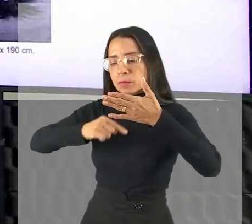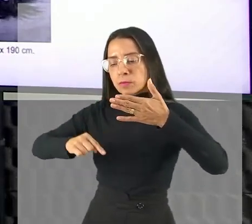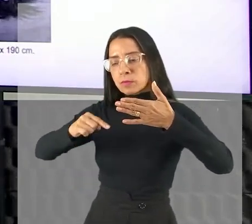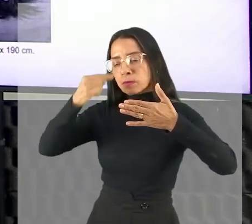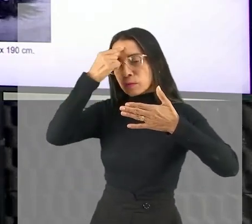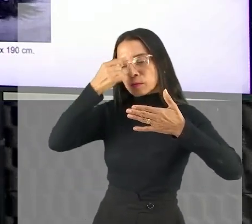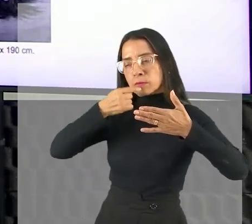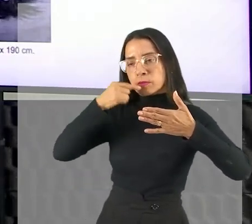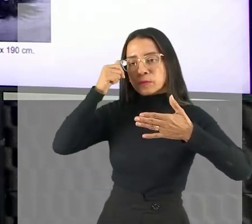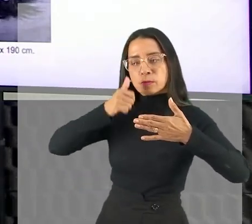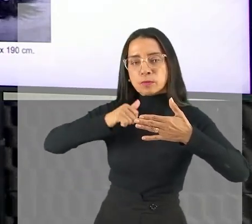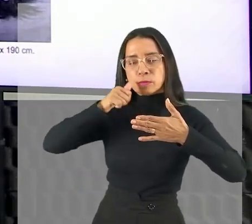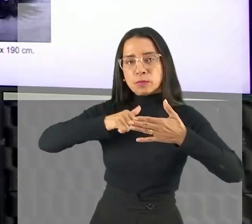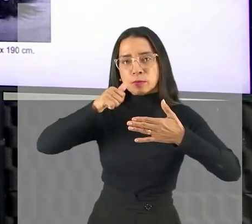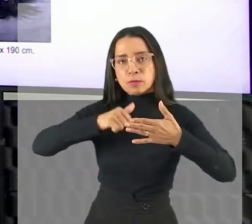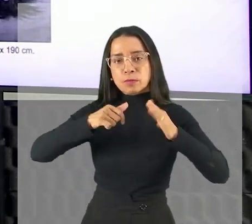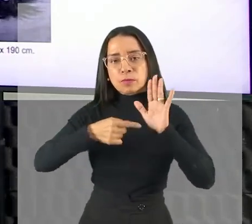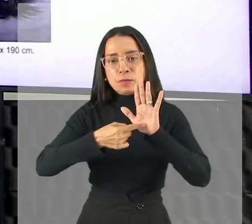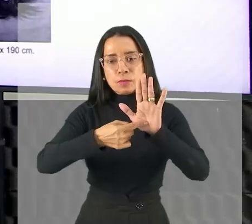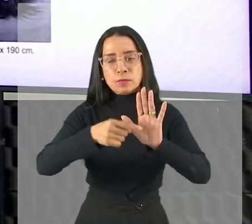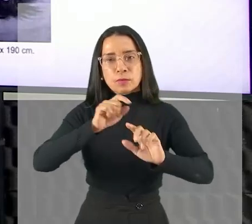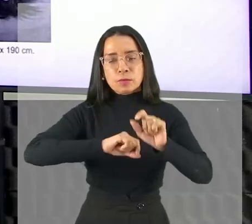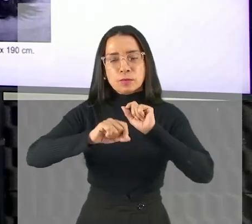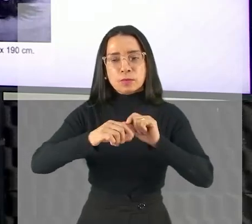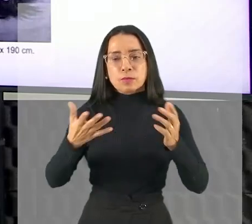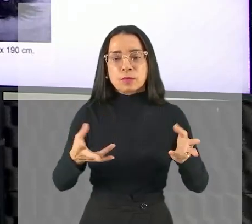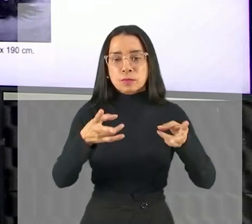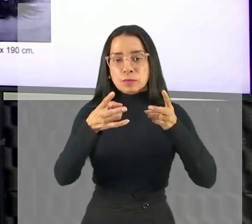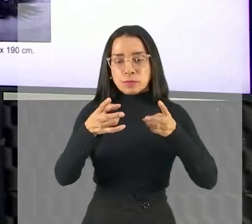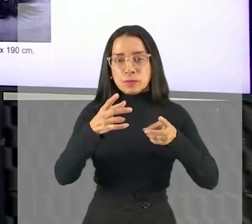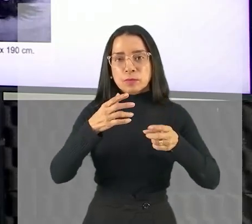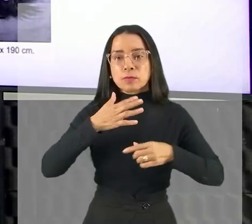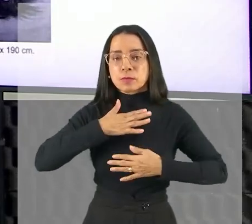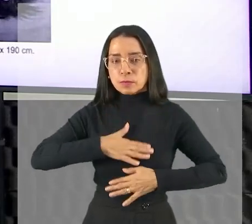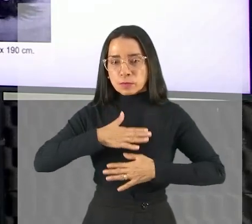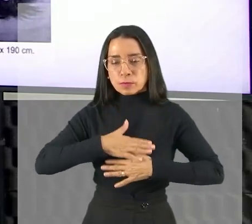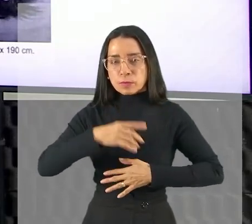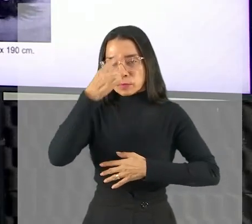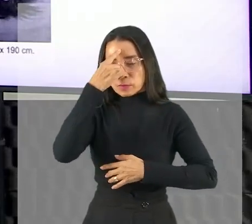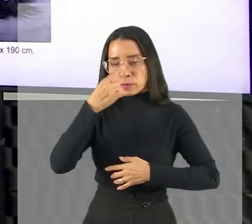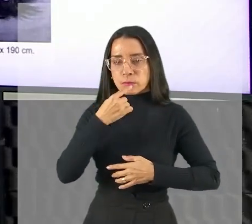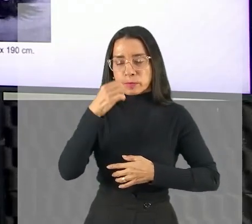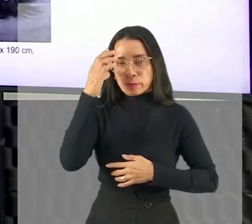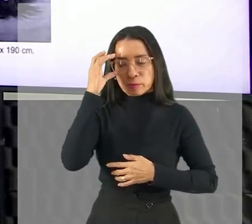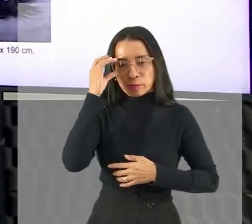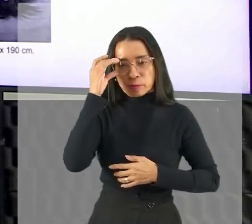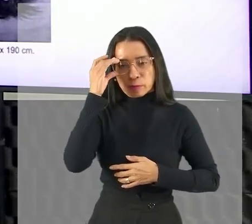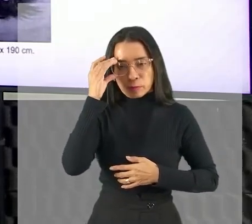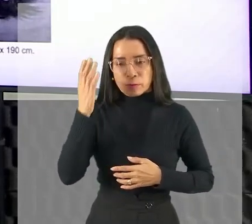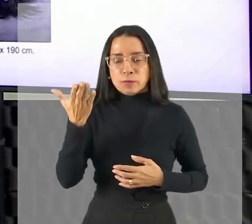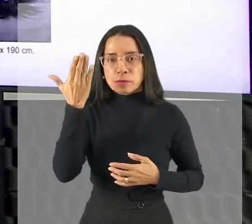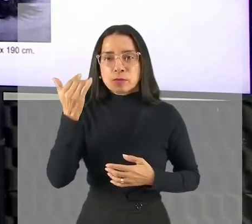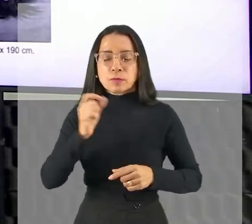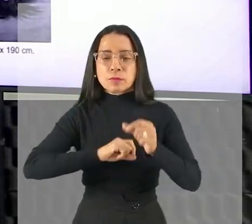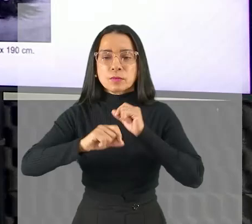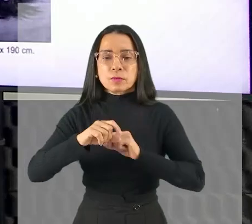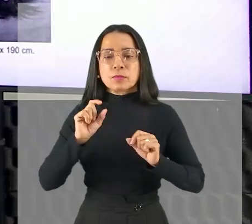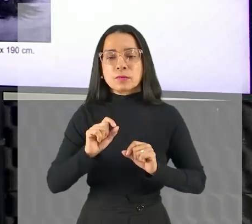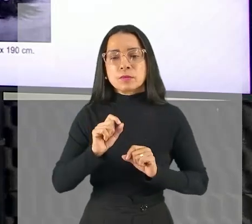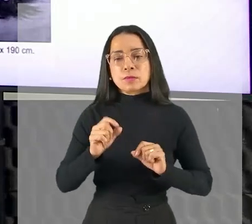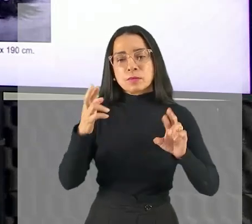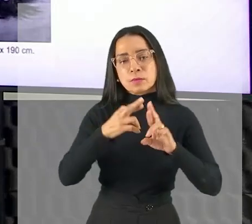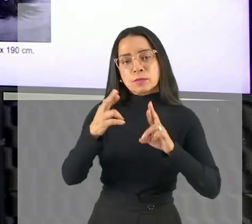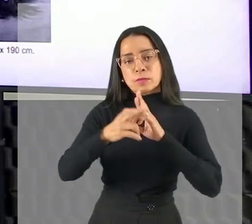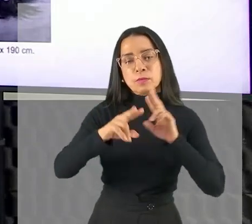figura dessa mulher que está sendo apresentada? Então, vamos observar com calma essa imagem, né? E aí a gente sabe que está tratando sobre a temática